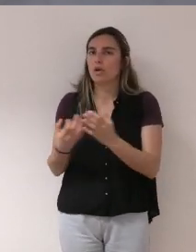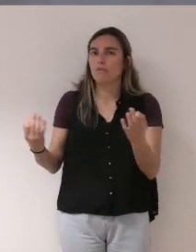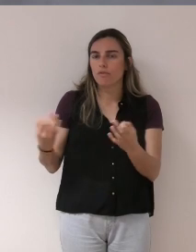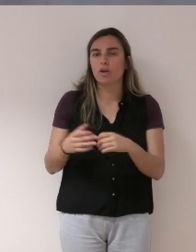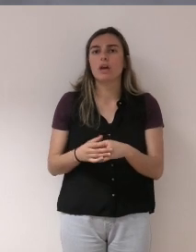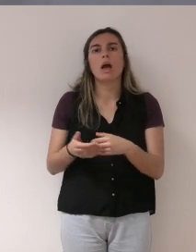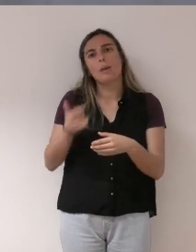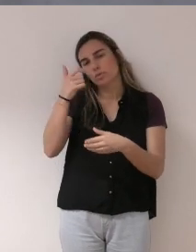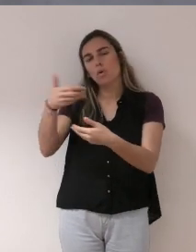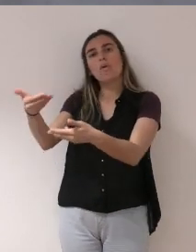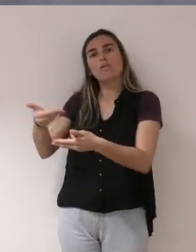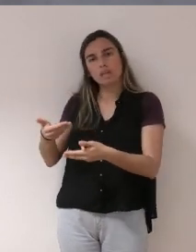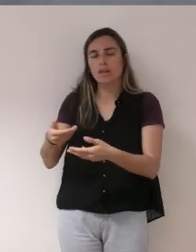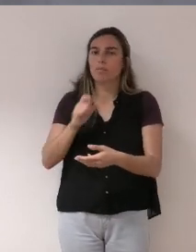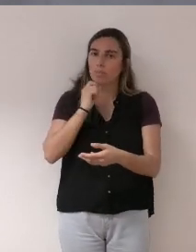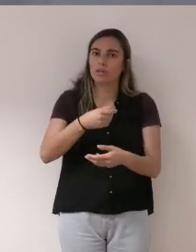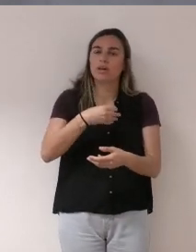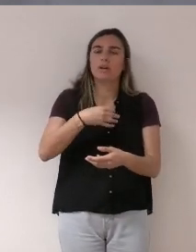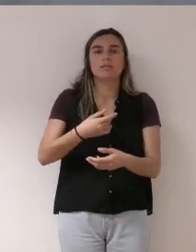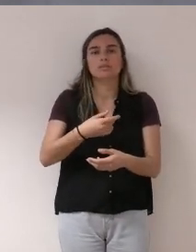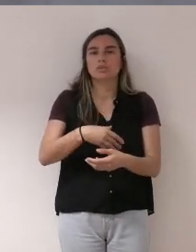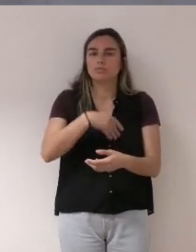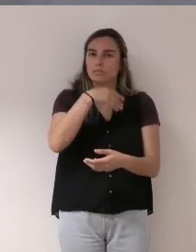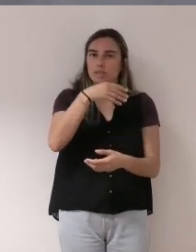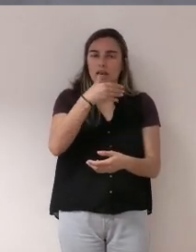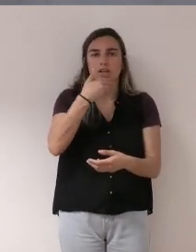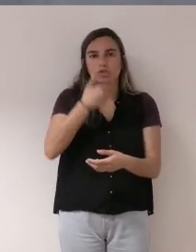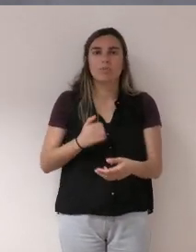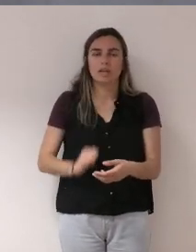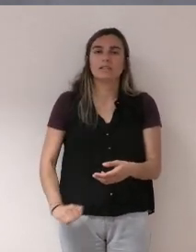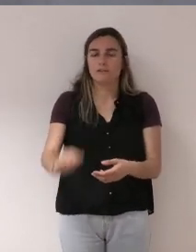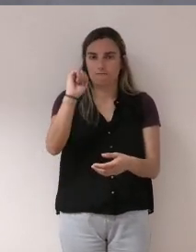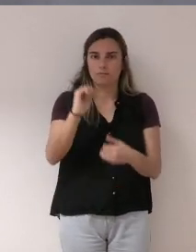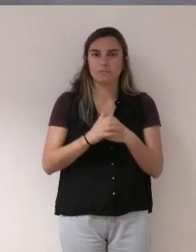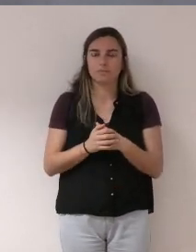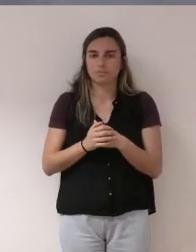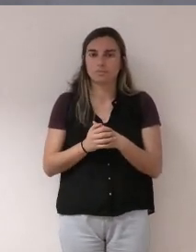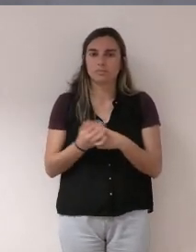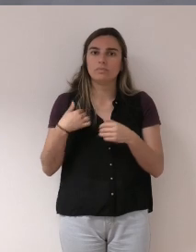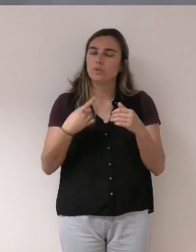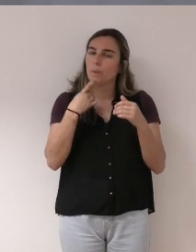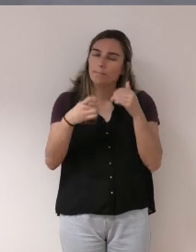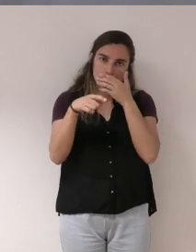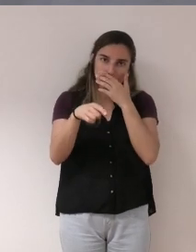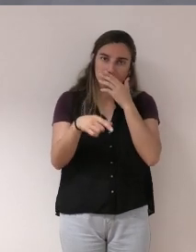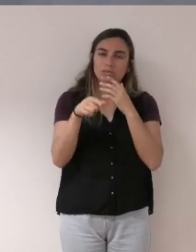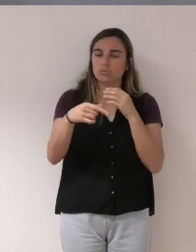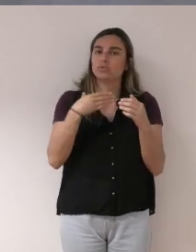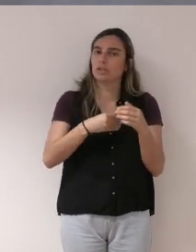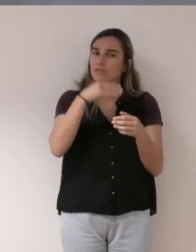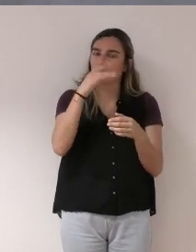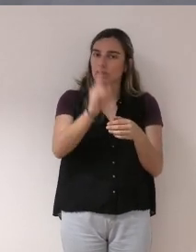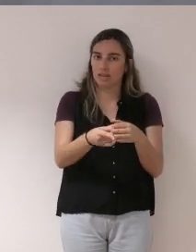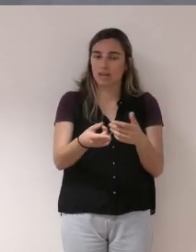o convidado partilhasse a sua experiência. E também não lhe vou perguntar nenhuma. Eu lhe perguntar o que é que gostaria de nos dizer